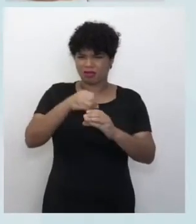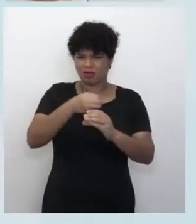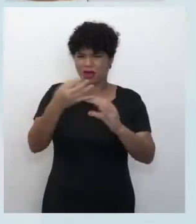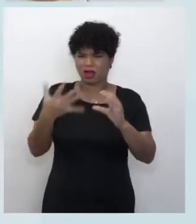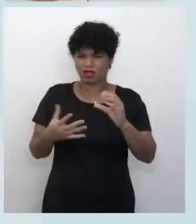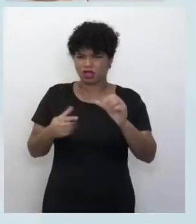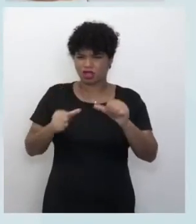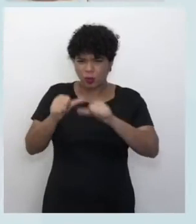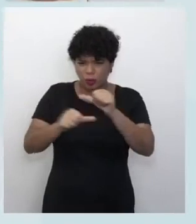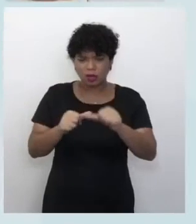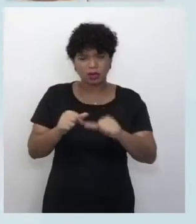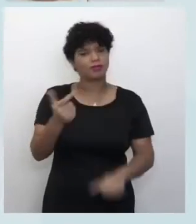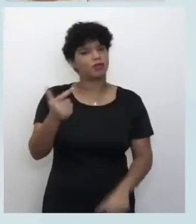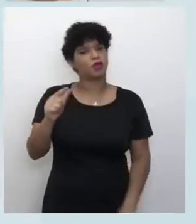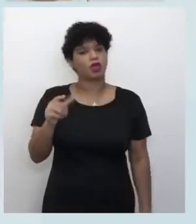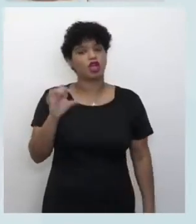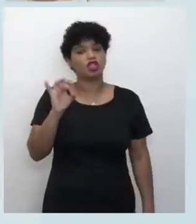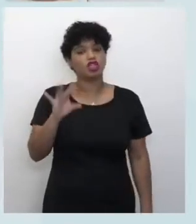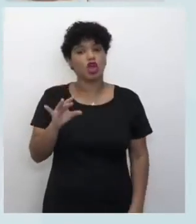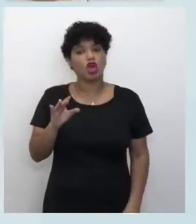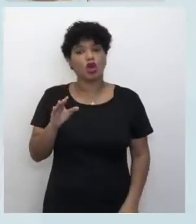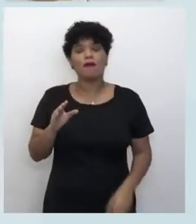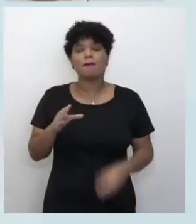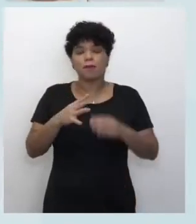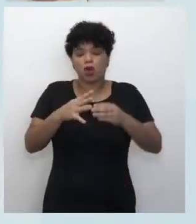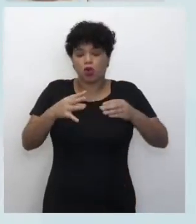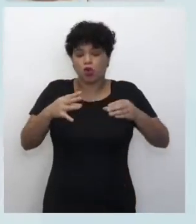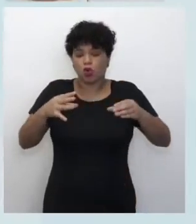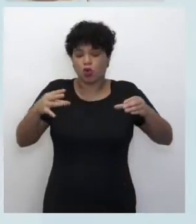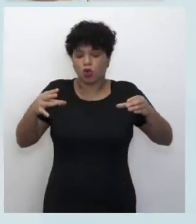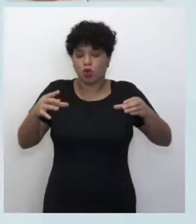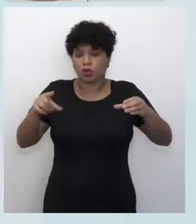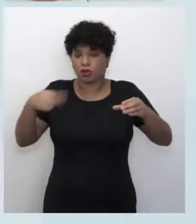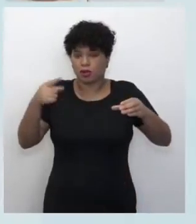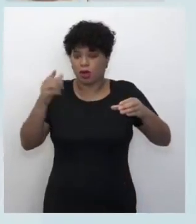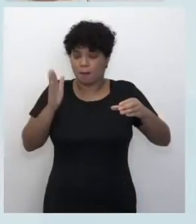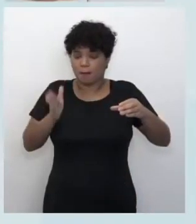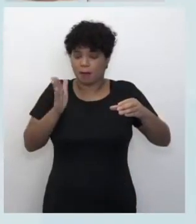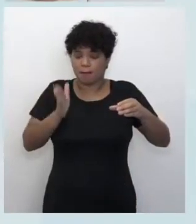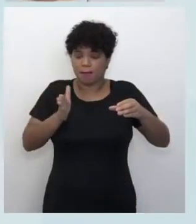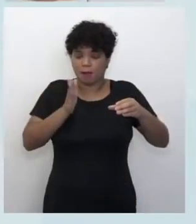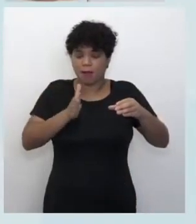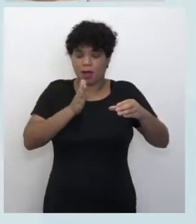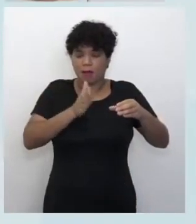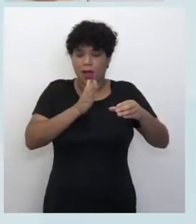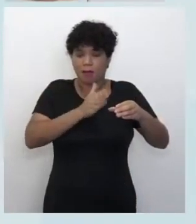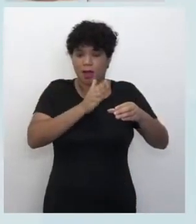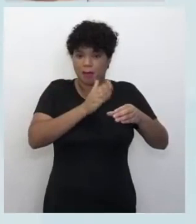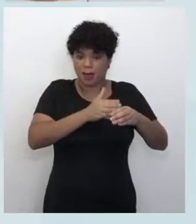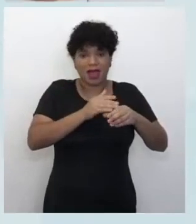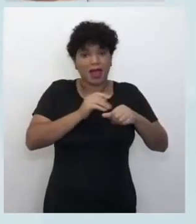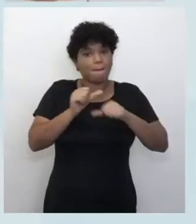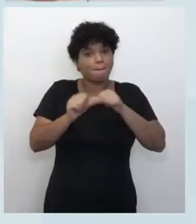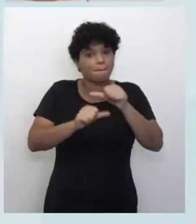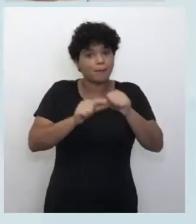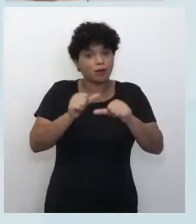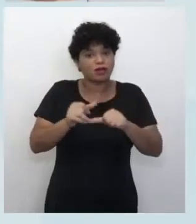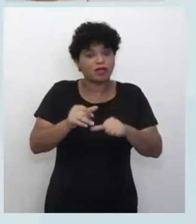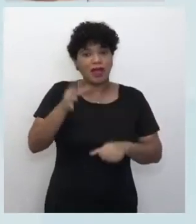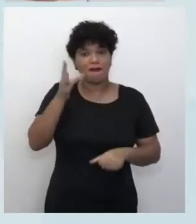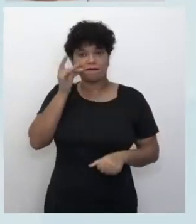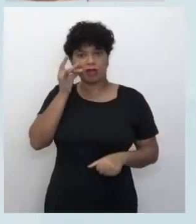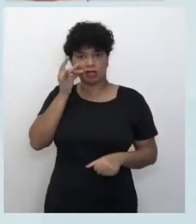química? Não, só ocorreu, né, uma alteração na sua forma, no seu formato. Portanto, aí,